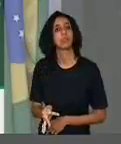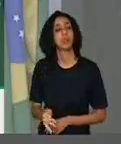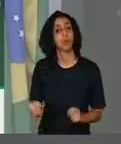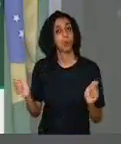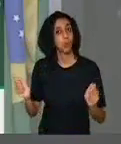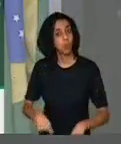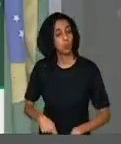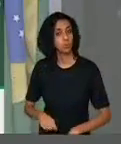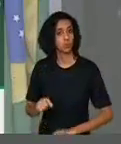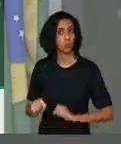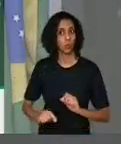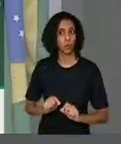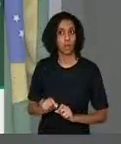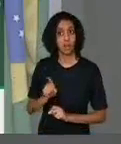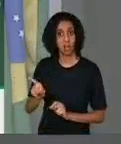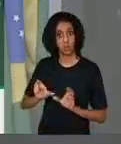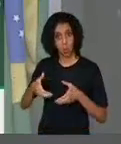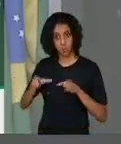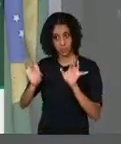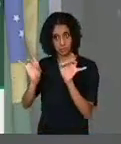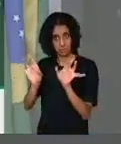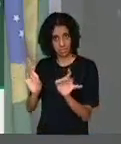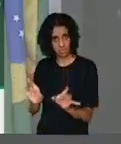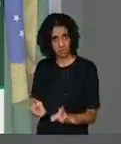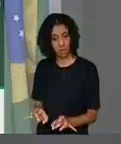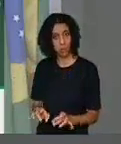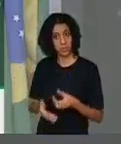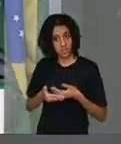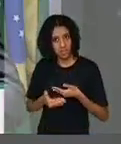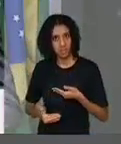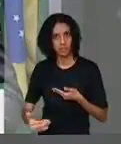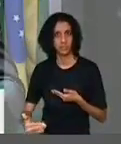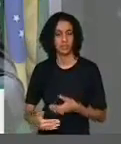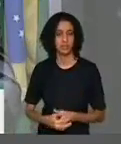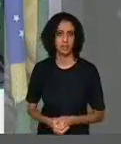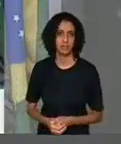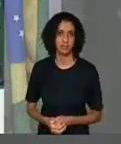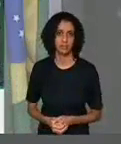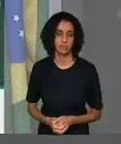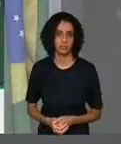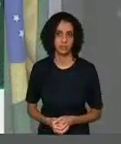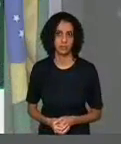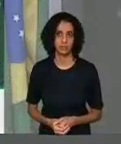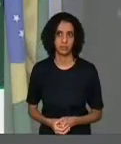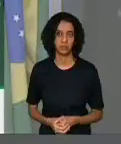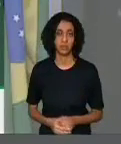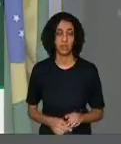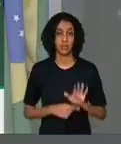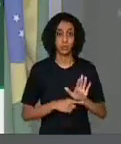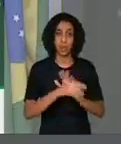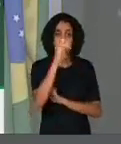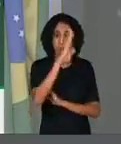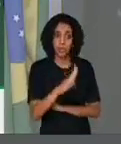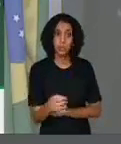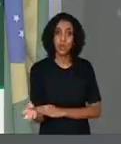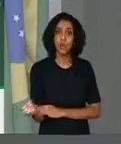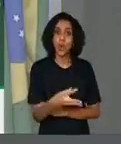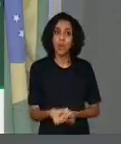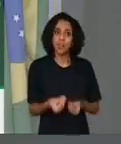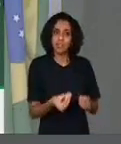consigamos, exatamente na comissão especial, avançar para dar ao Brasil um novo